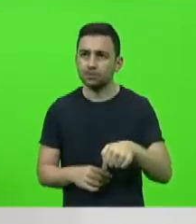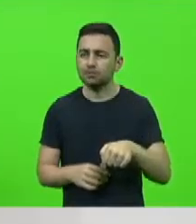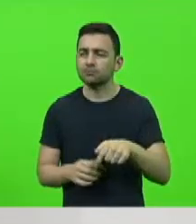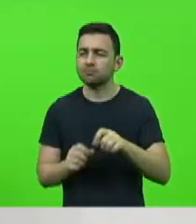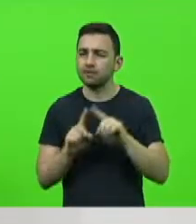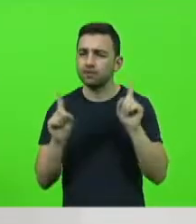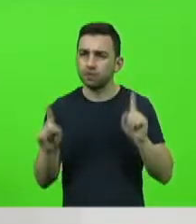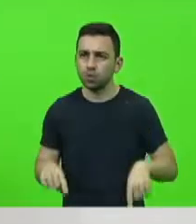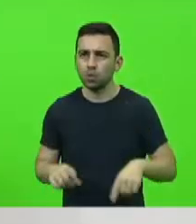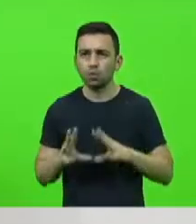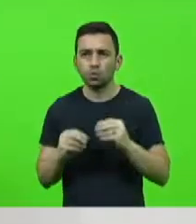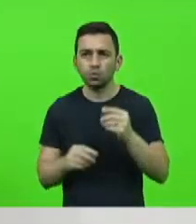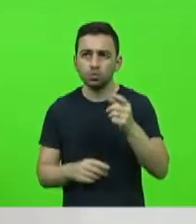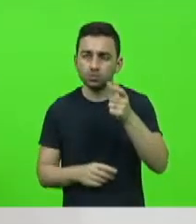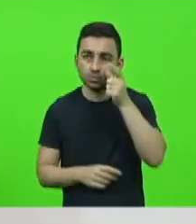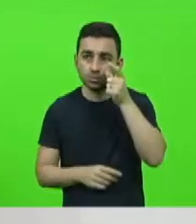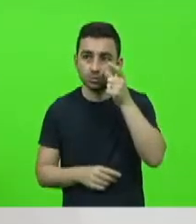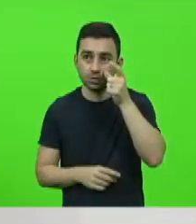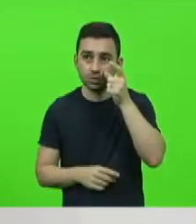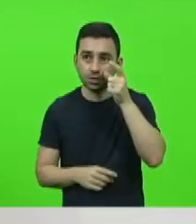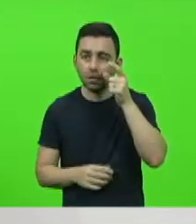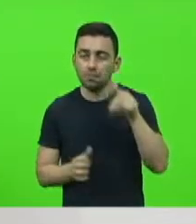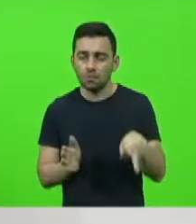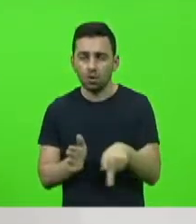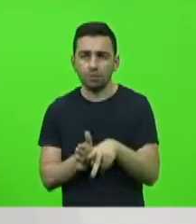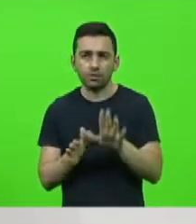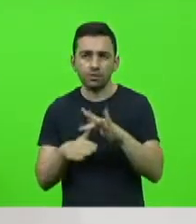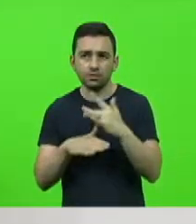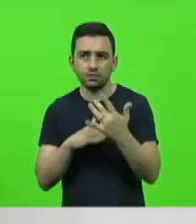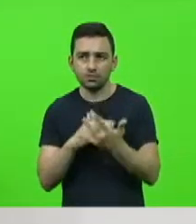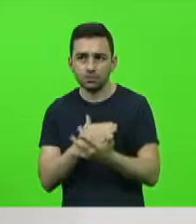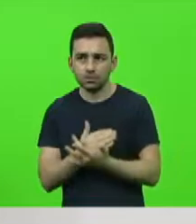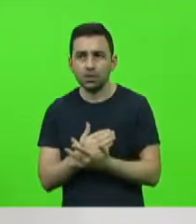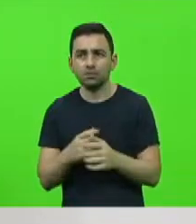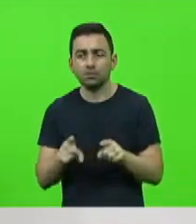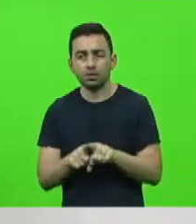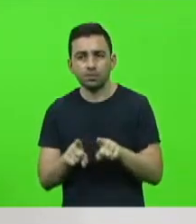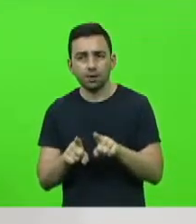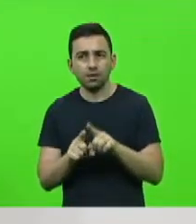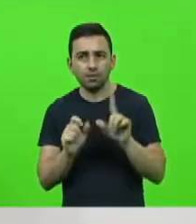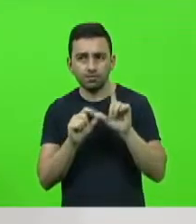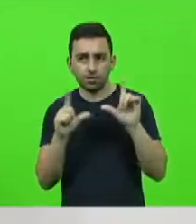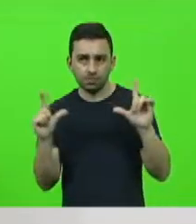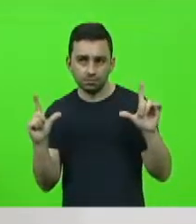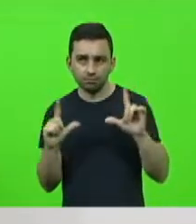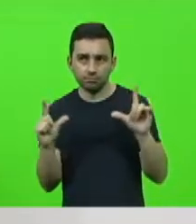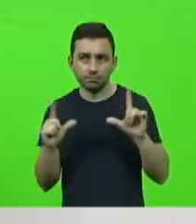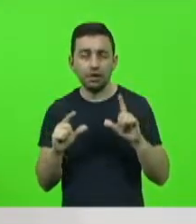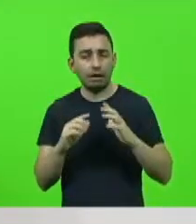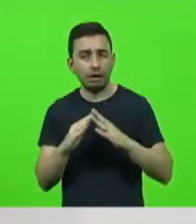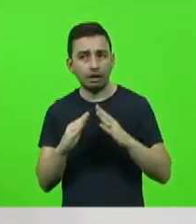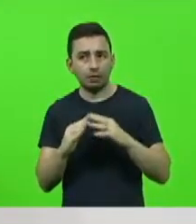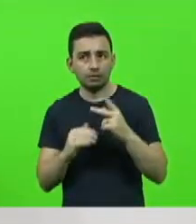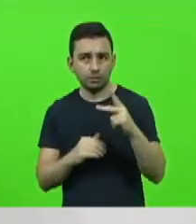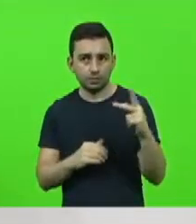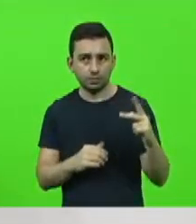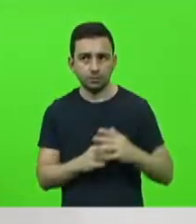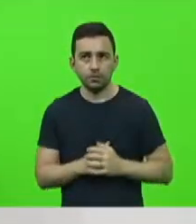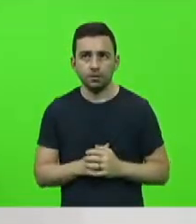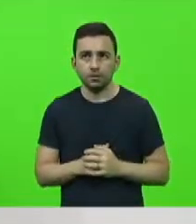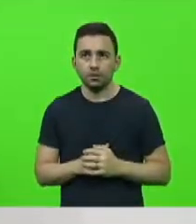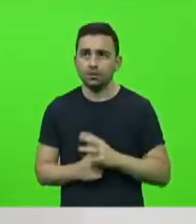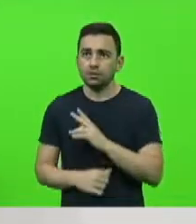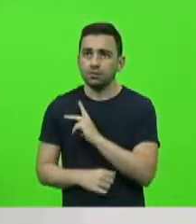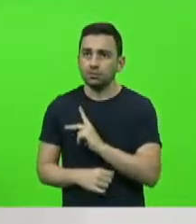nos acompanham através das redes sociais, pela TVAL e em suas casas. Bem, senhor